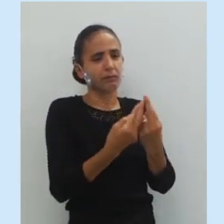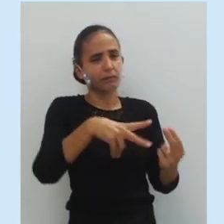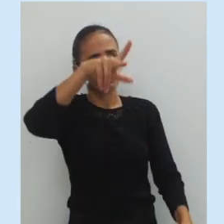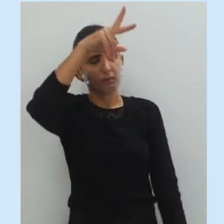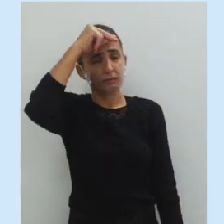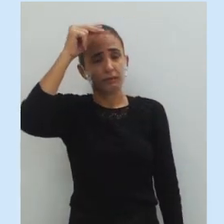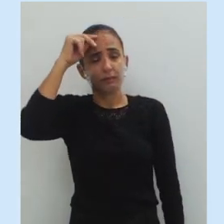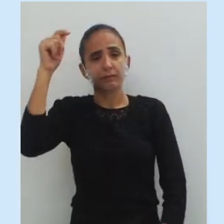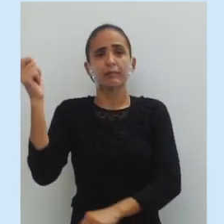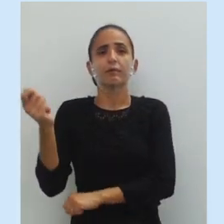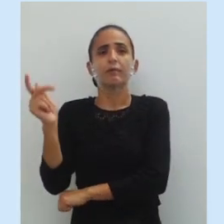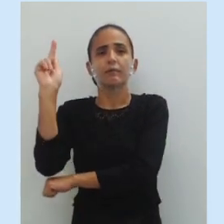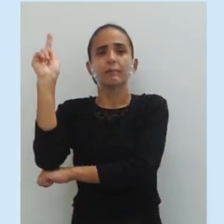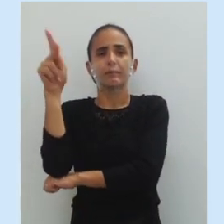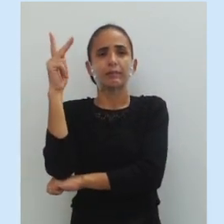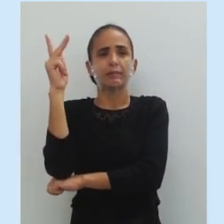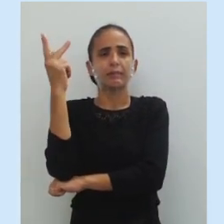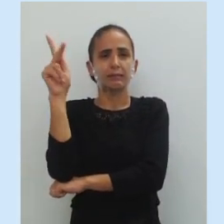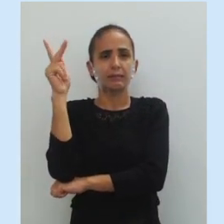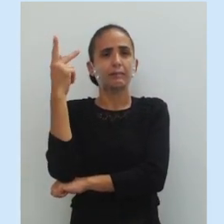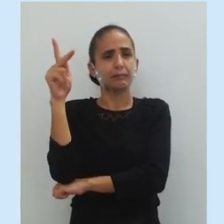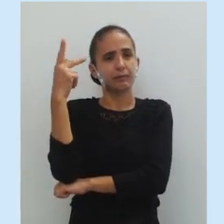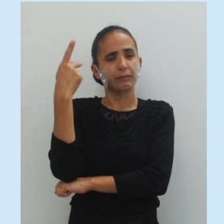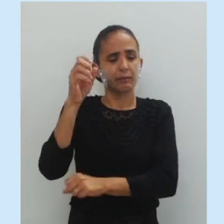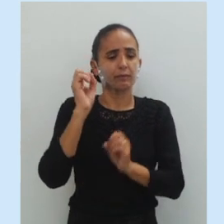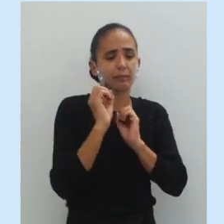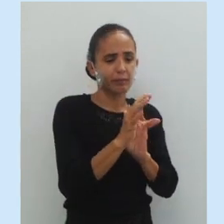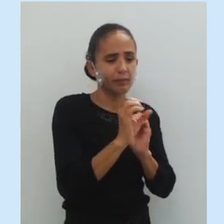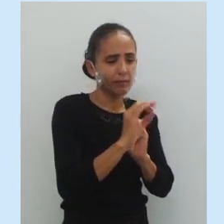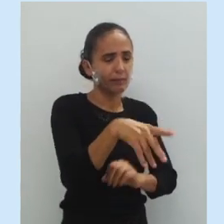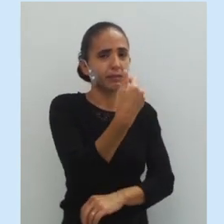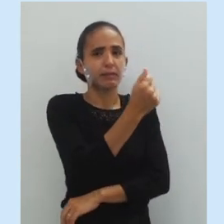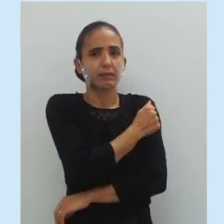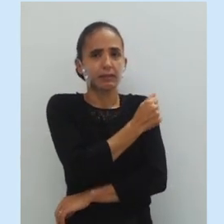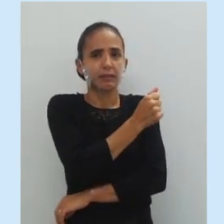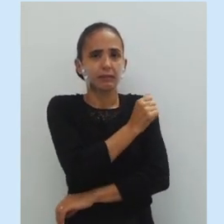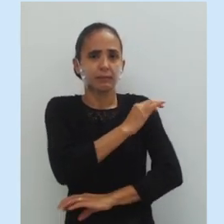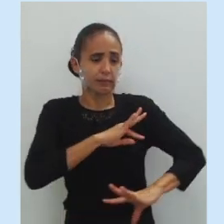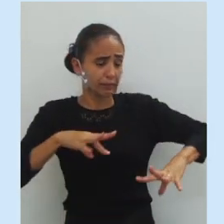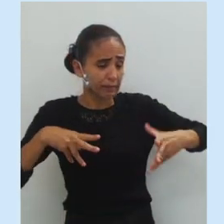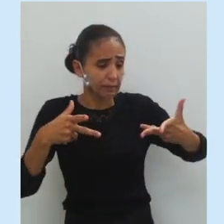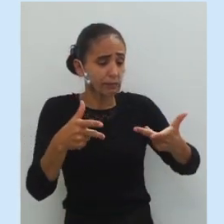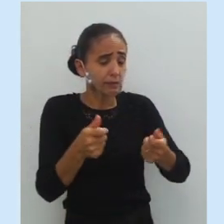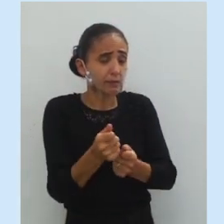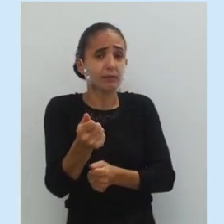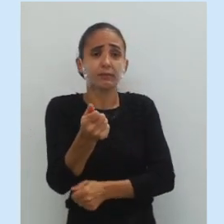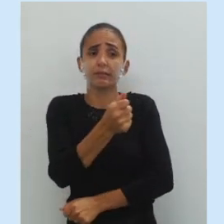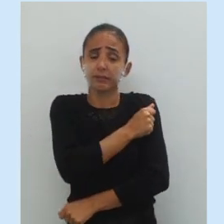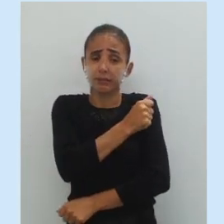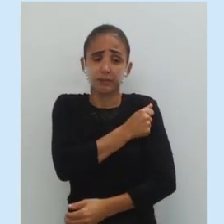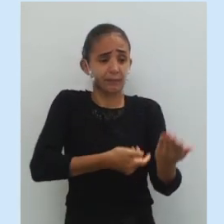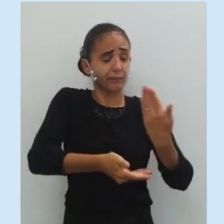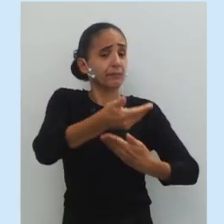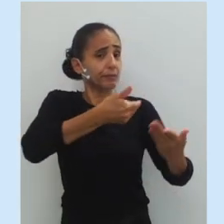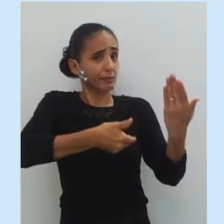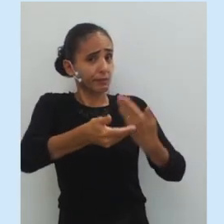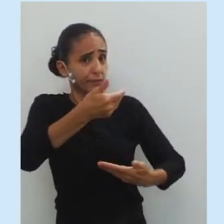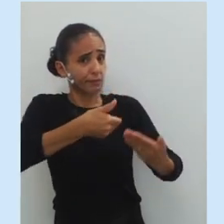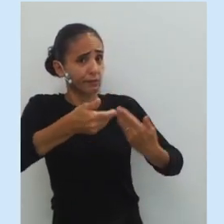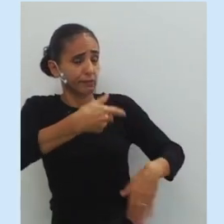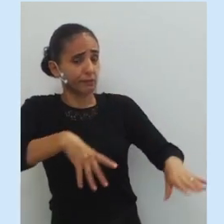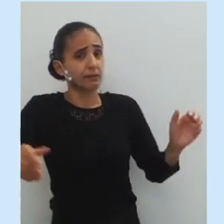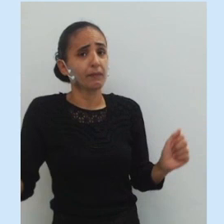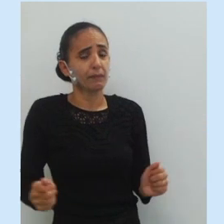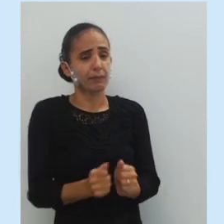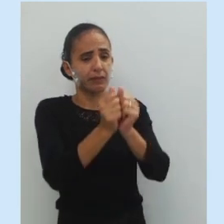Paulista, investimentos para trazer para os seus alunos, para que os seus alunos pudessem participar